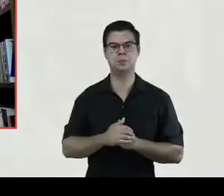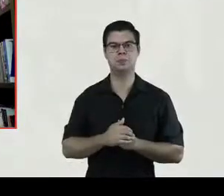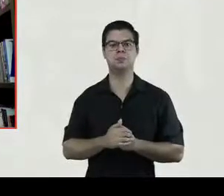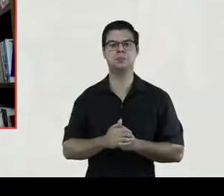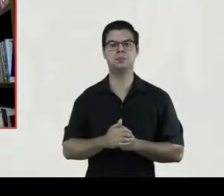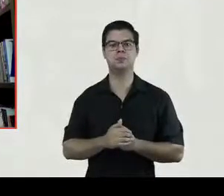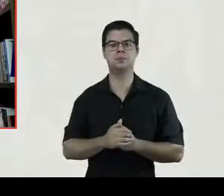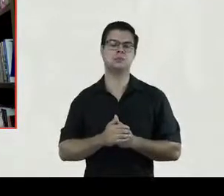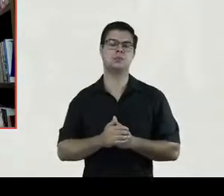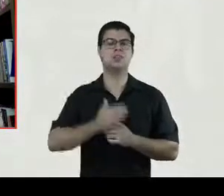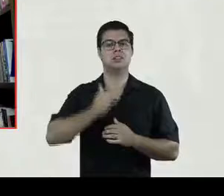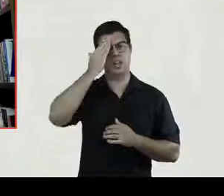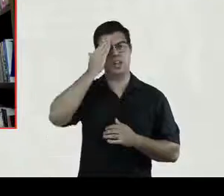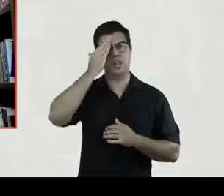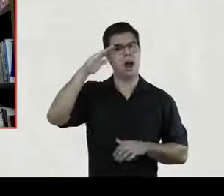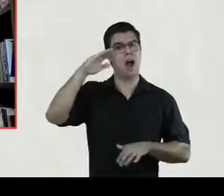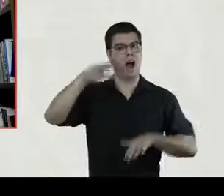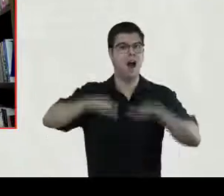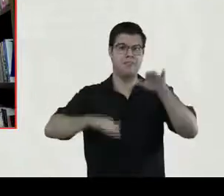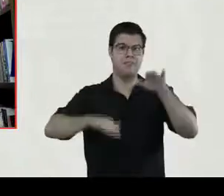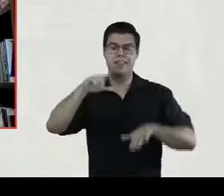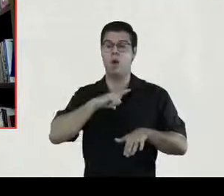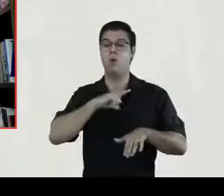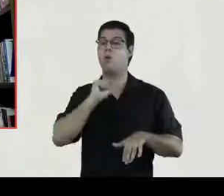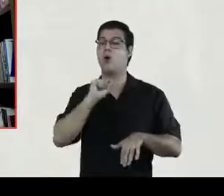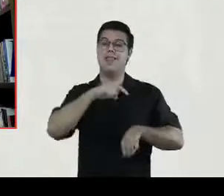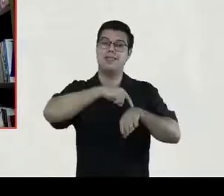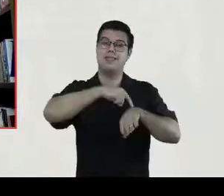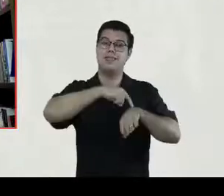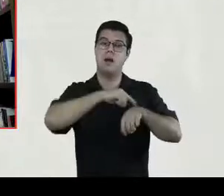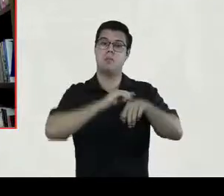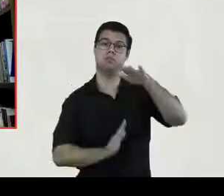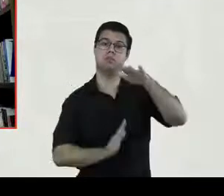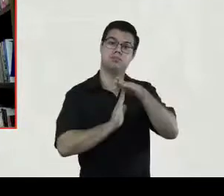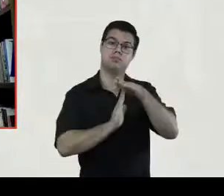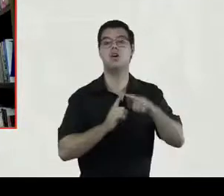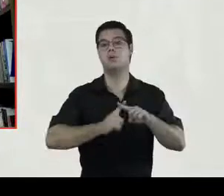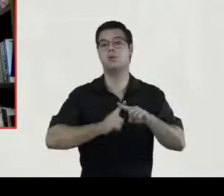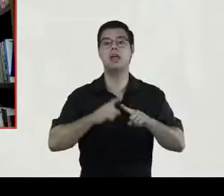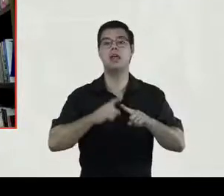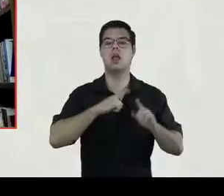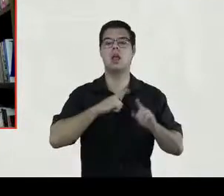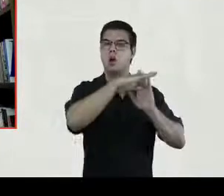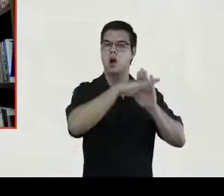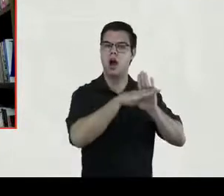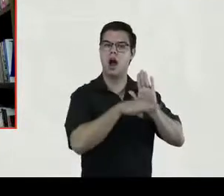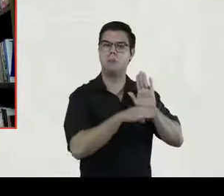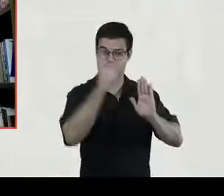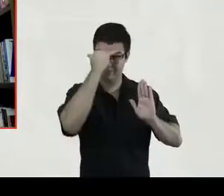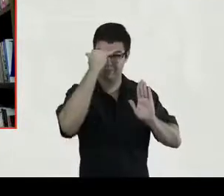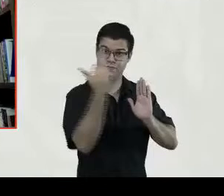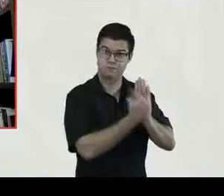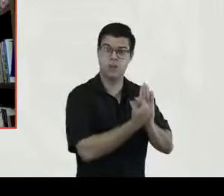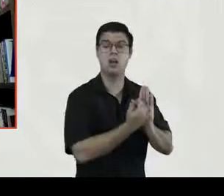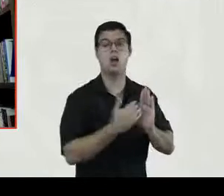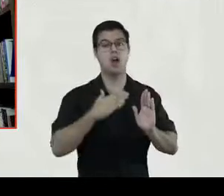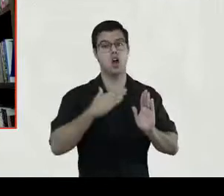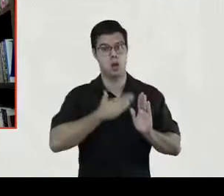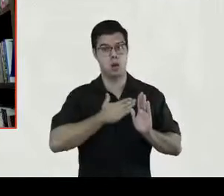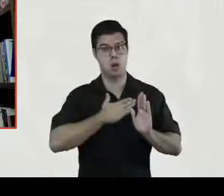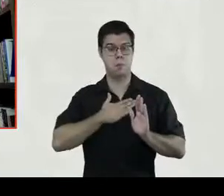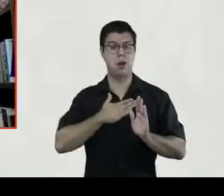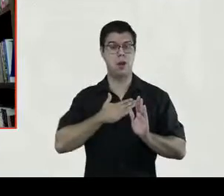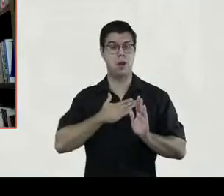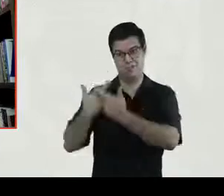com algumas questões aqui relacionadas ao tempo, até porque temos uma programação a seguir. Então, a minha função aqui de